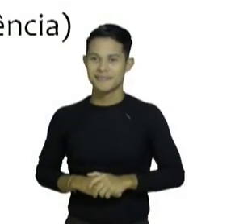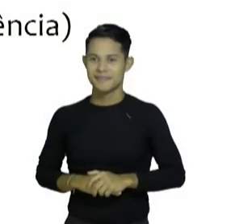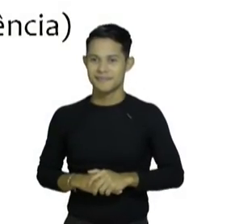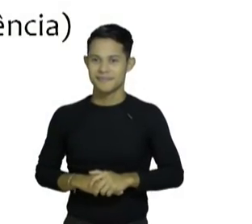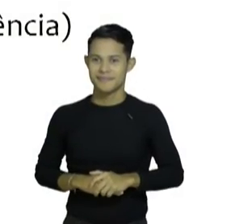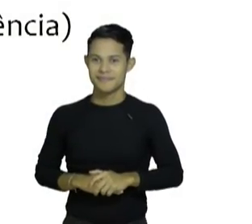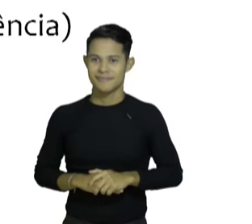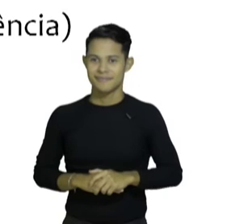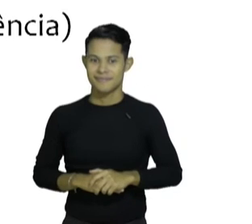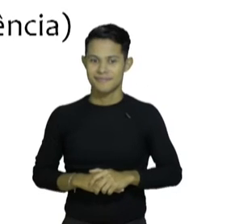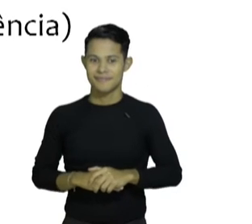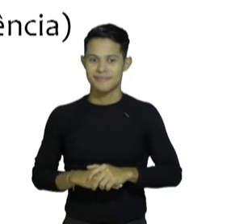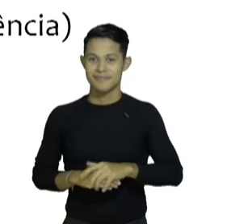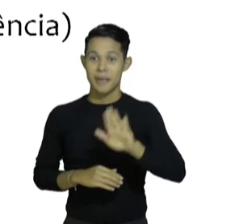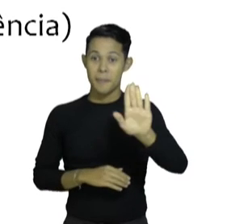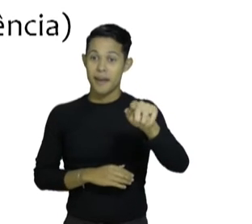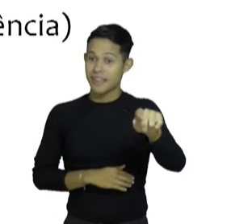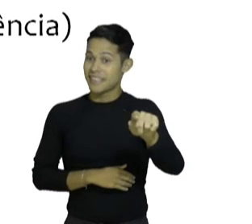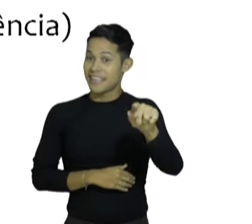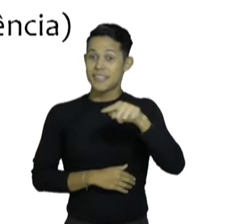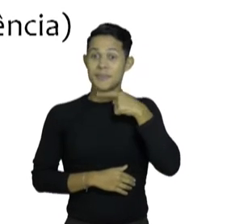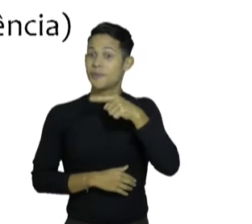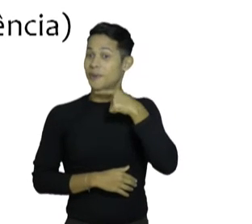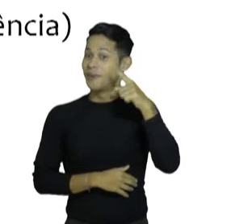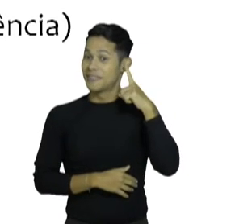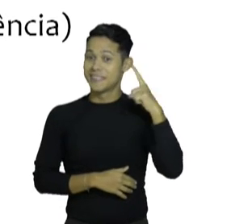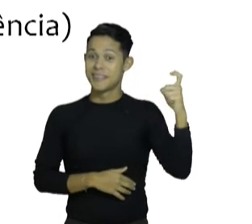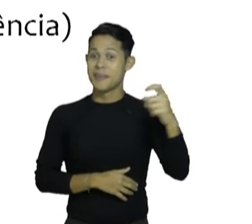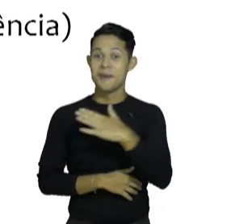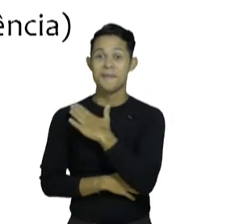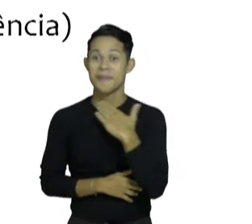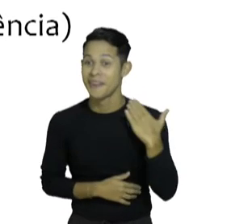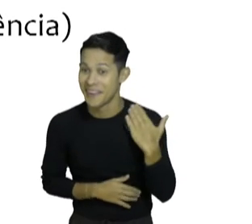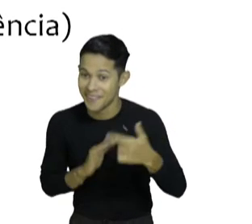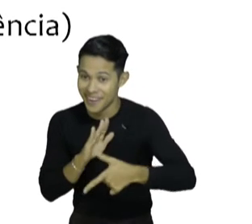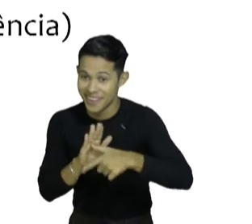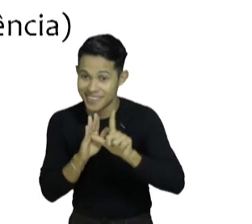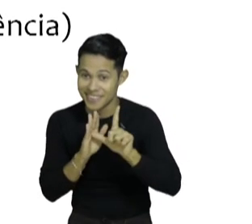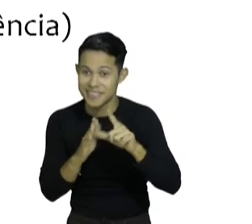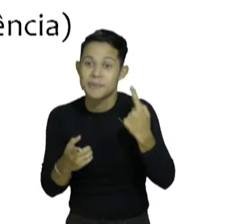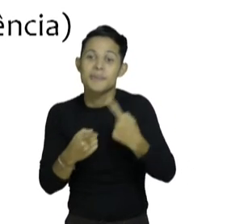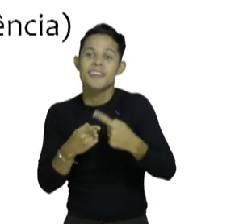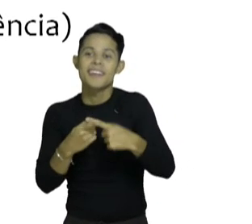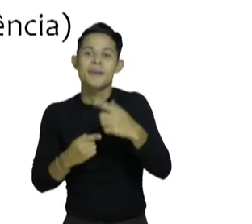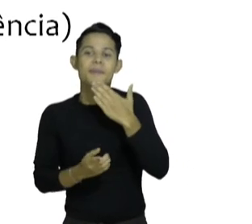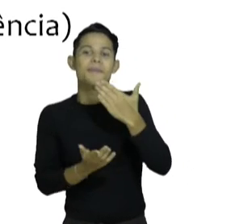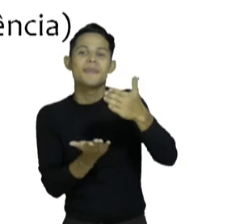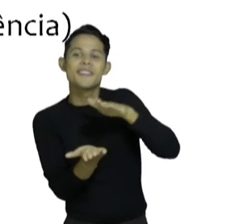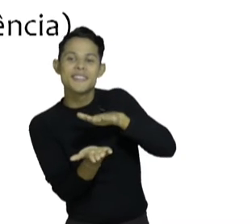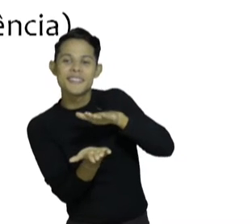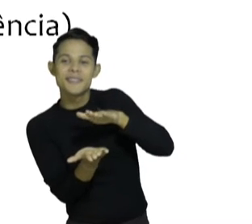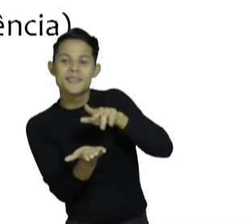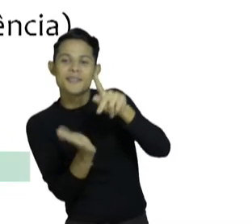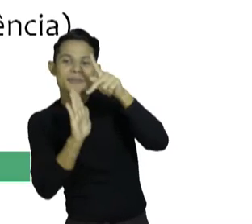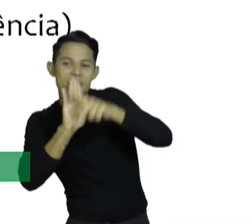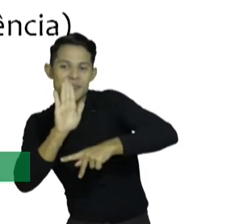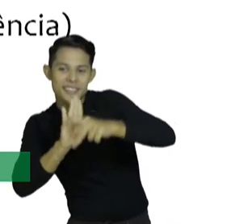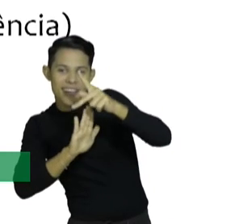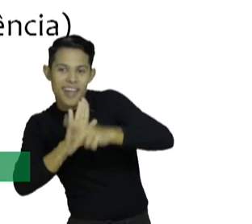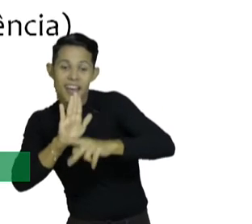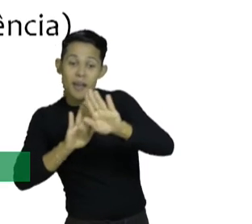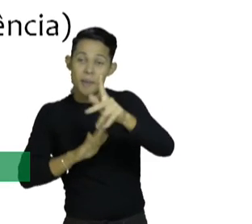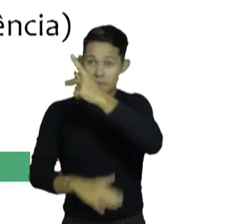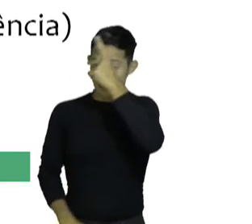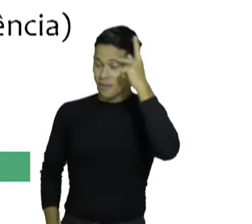porque a coisa não anda porque Ah mas uma licitação pro projeto Ah daí depois do projeto Não mas aí alguém